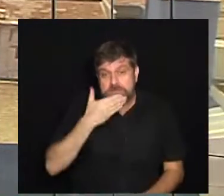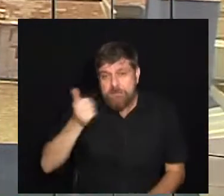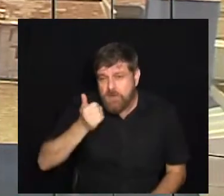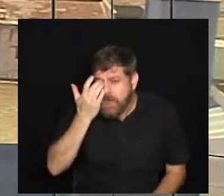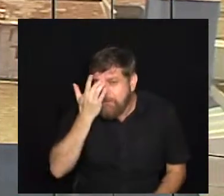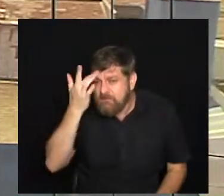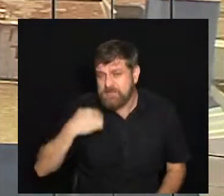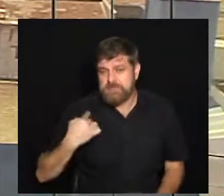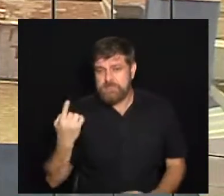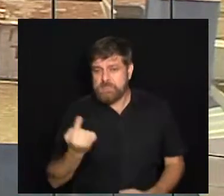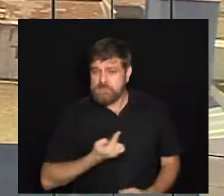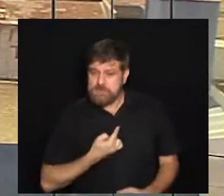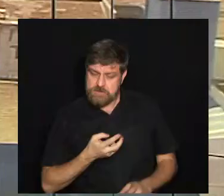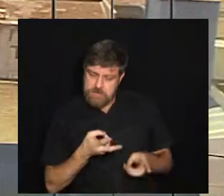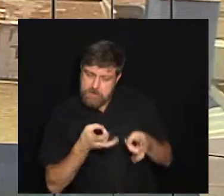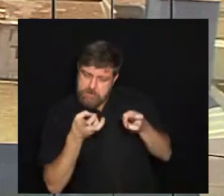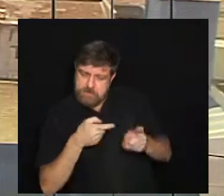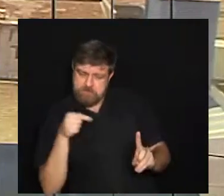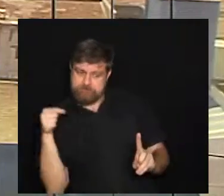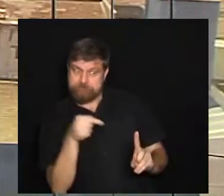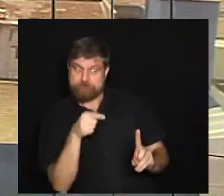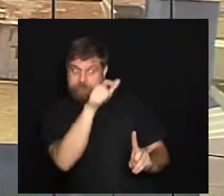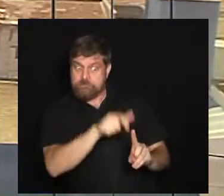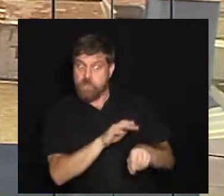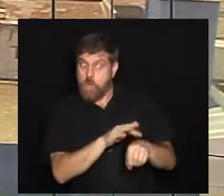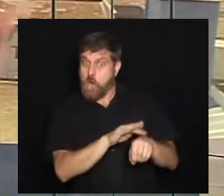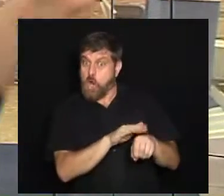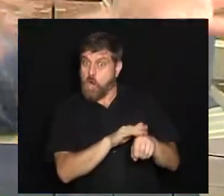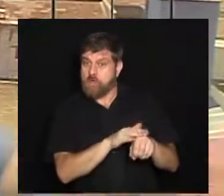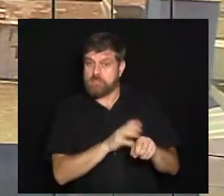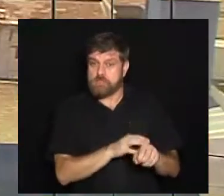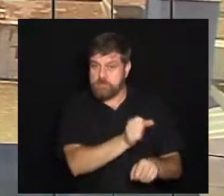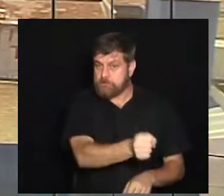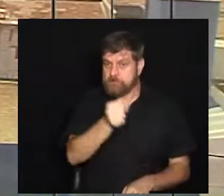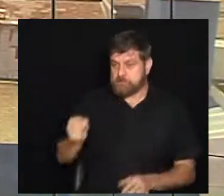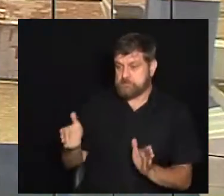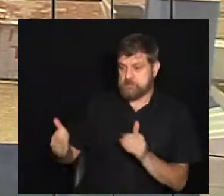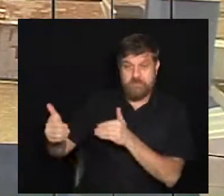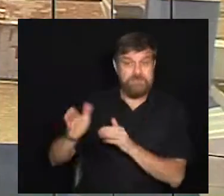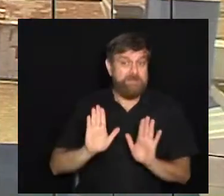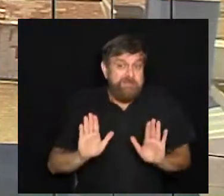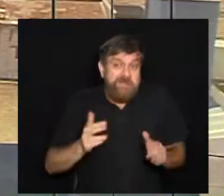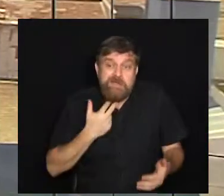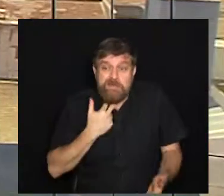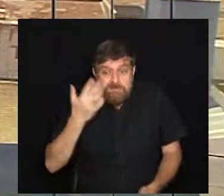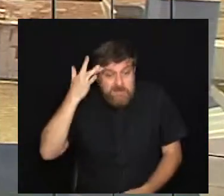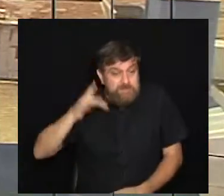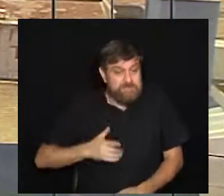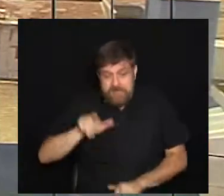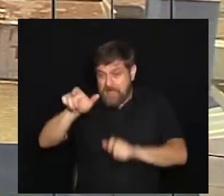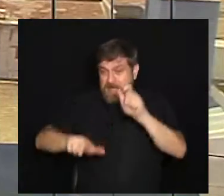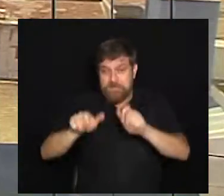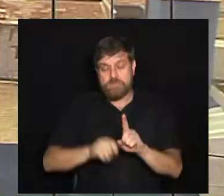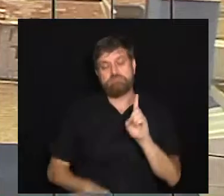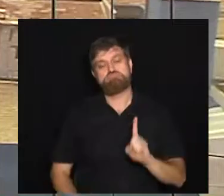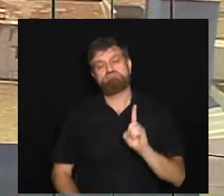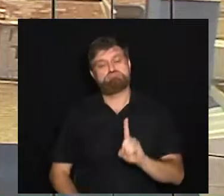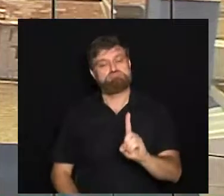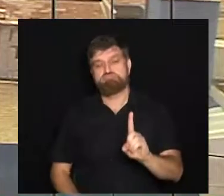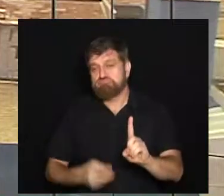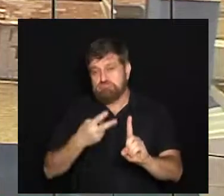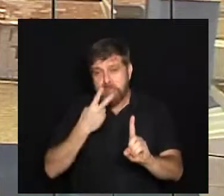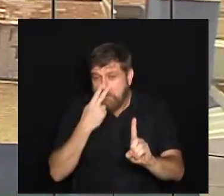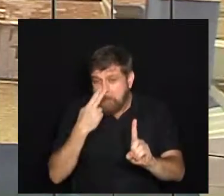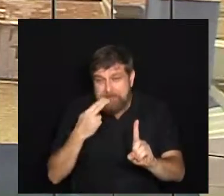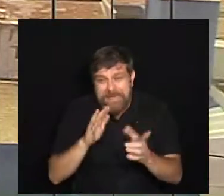e mais fácil para a gente se a gente pudesse localizar só as pessoas sintomática já isola essas pessoas e resolve mas infelizmente transmitir o pessoas que não